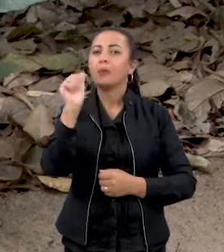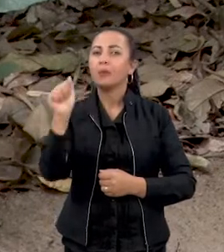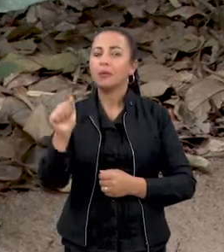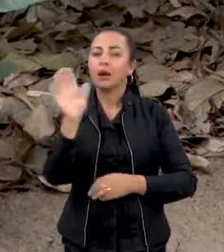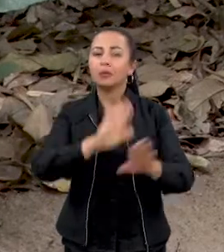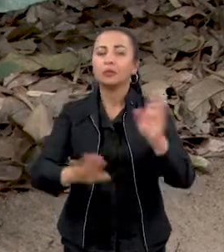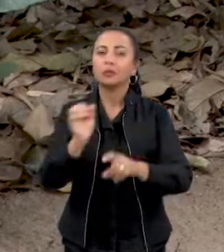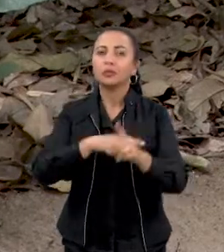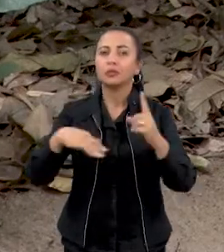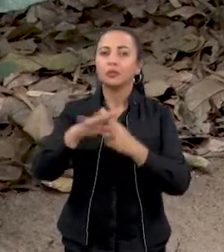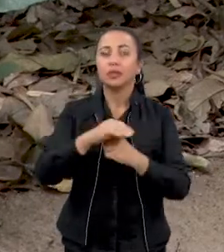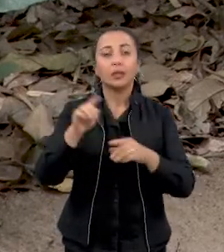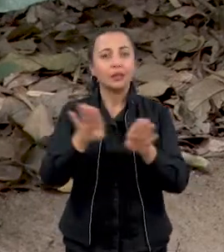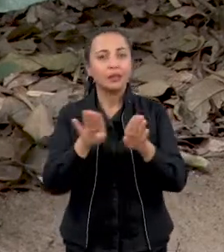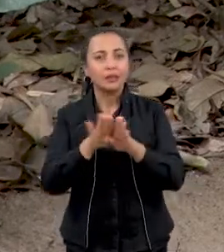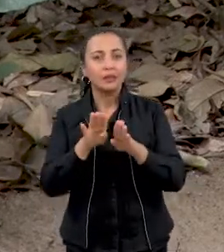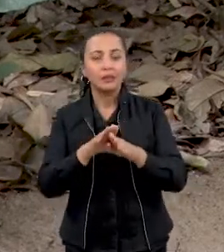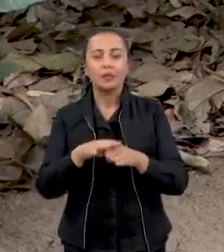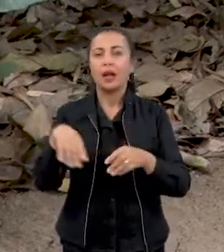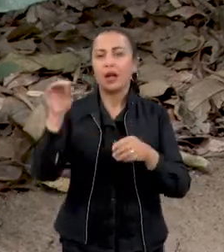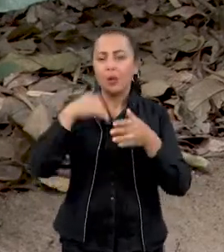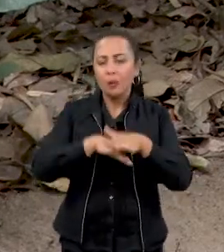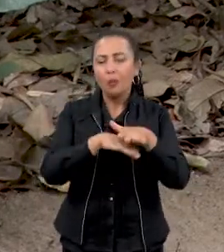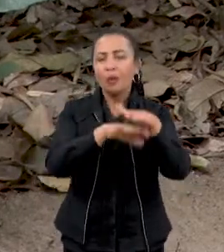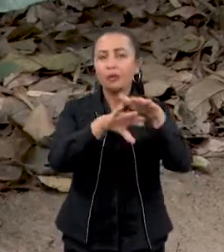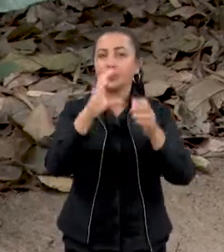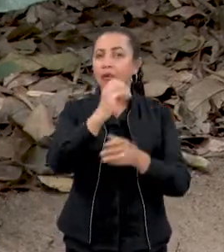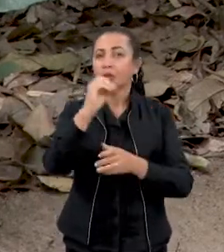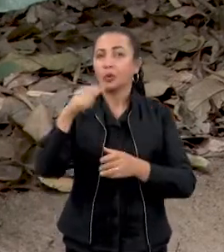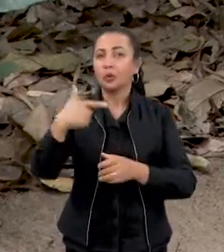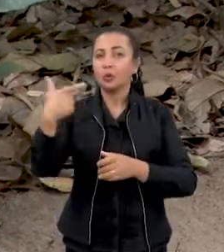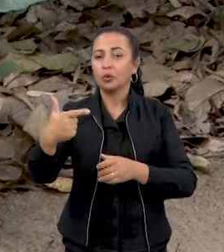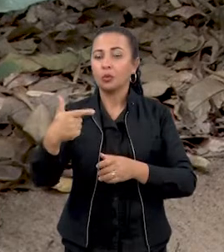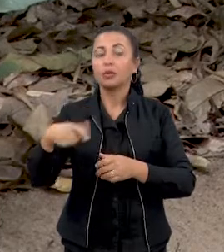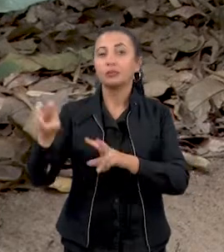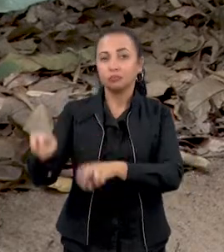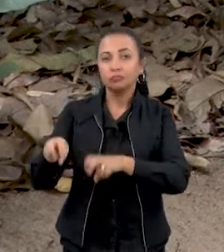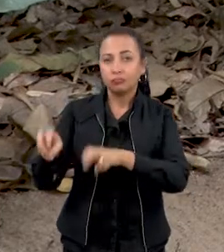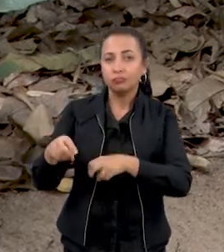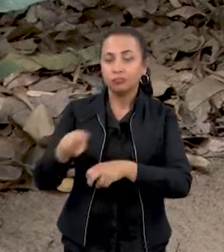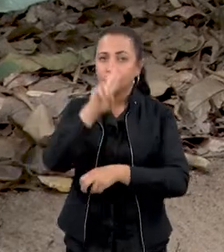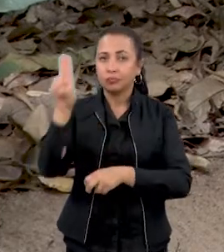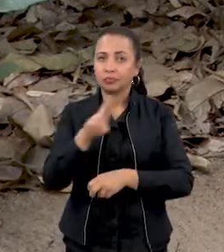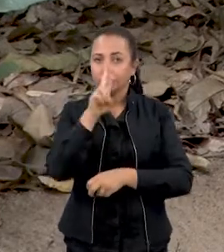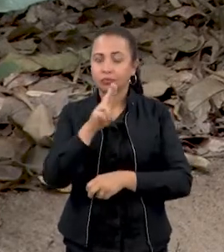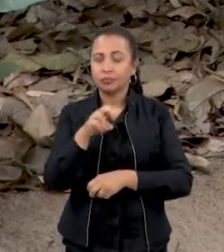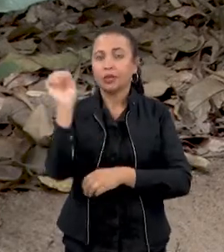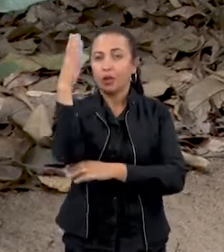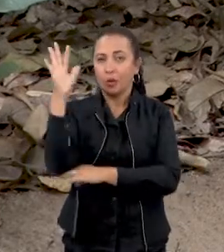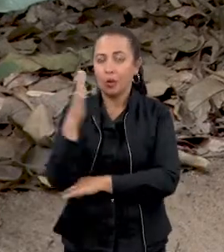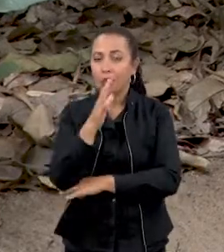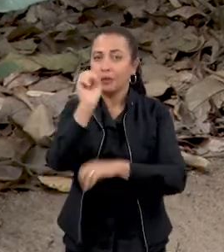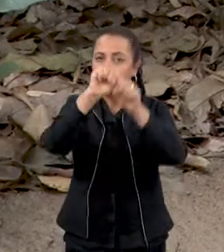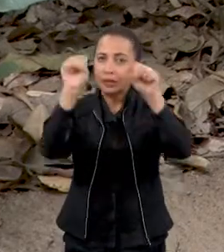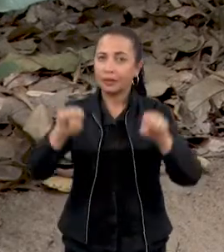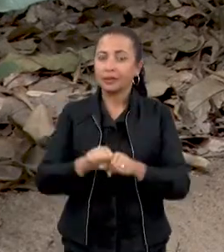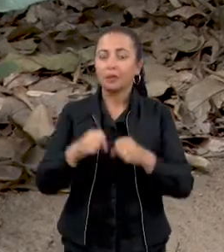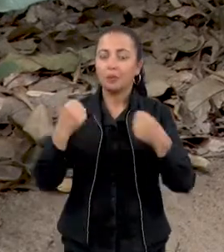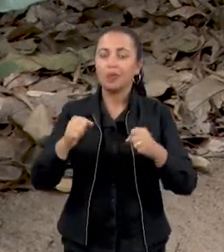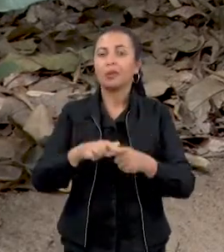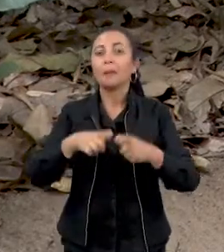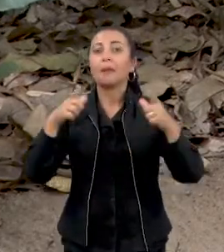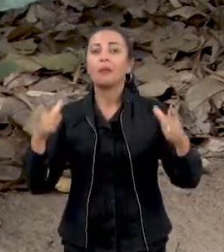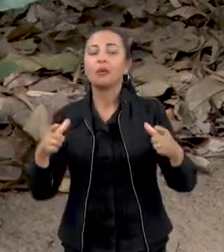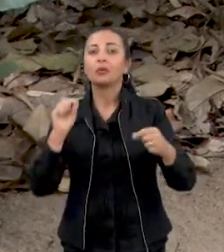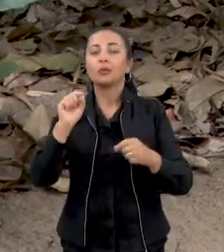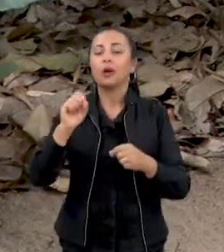do ambiente natural da região. Além disso, o estoque de carbono nas propriedades que utilizam esse sistema agroflorestal pode